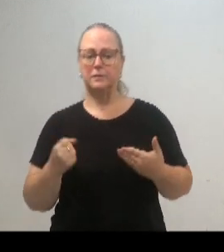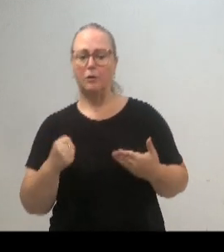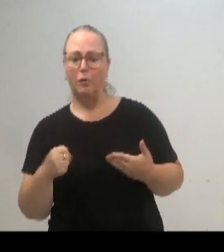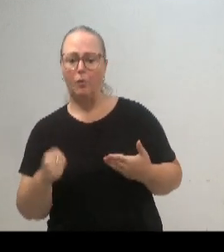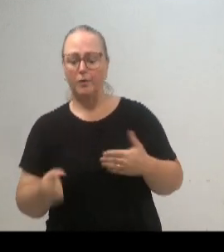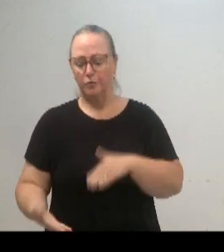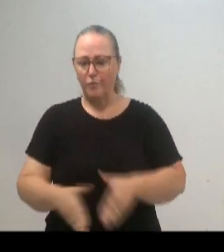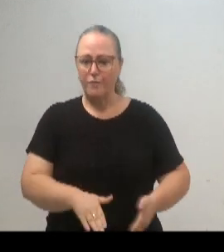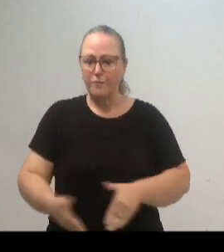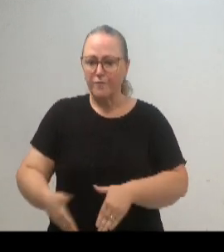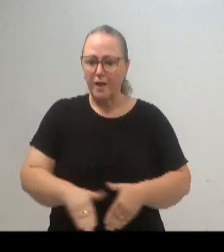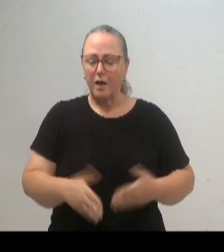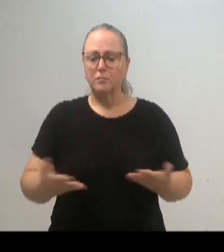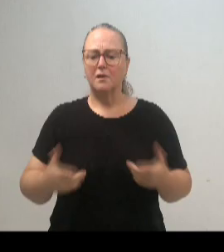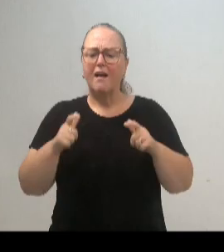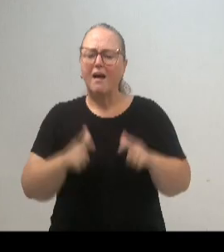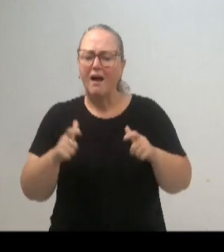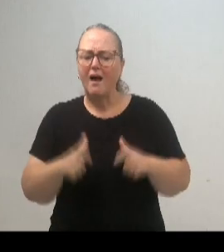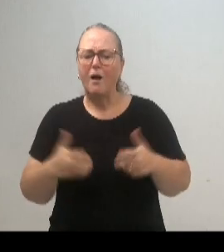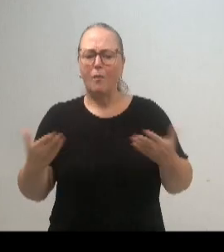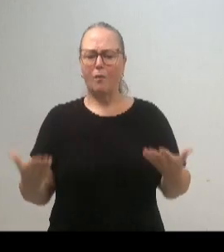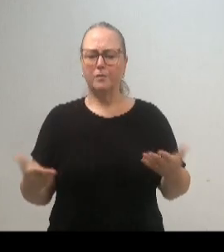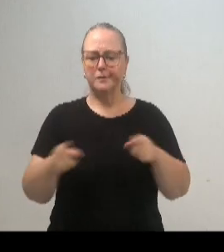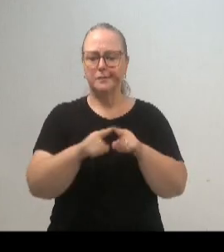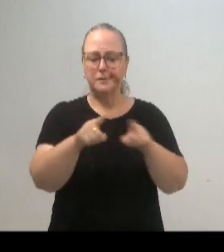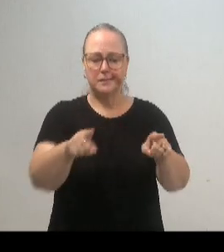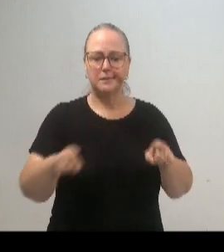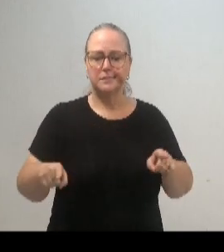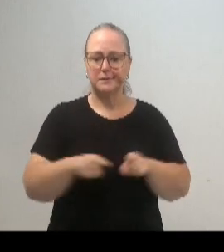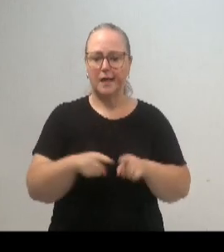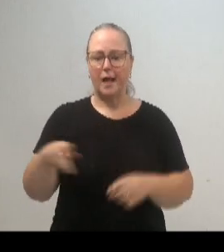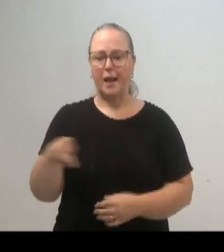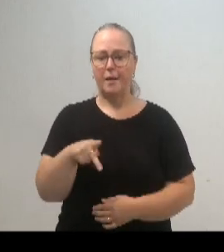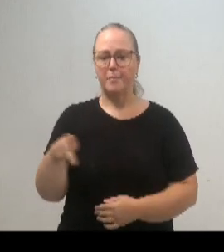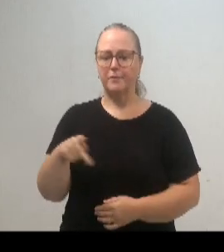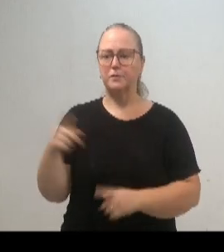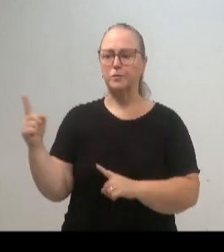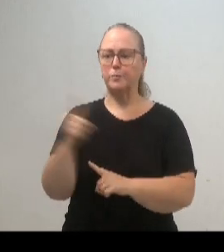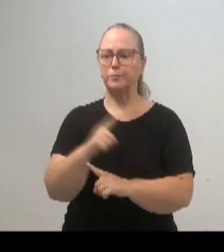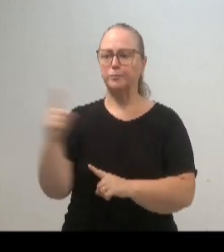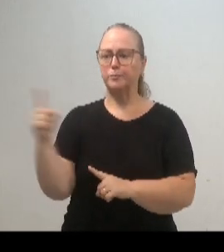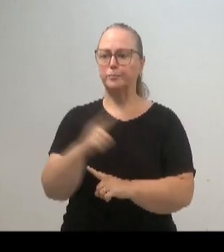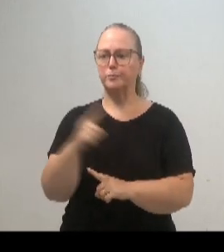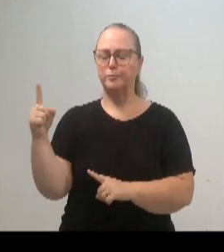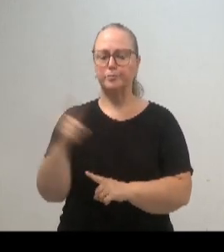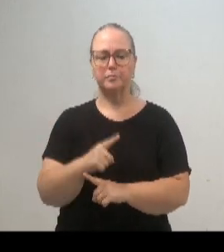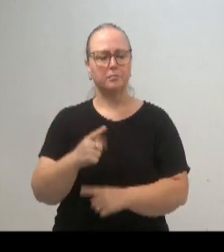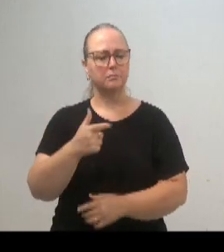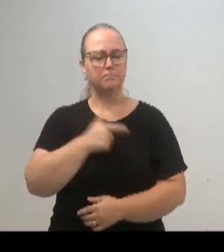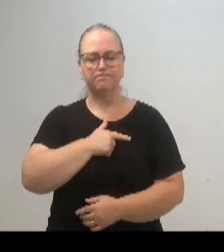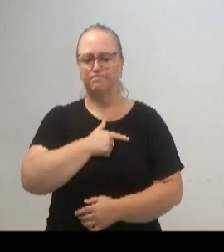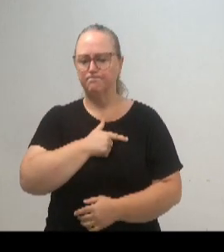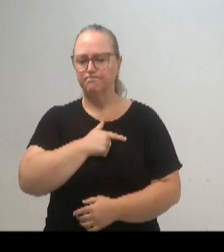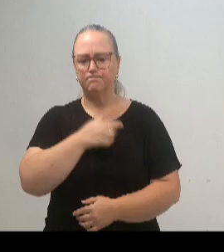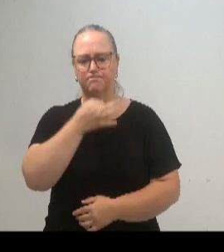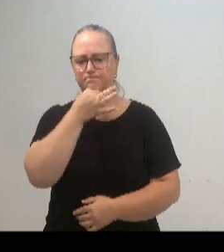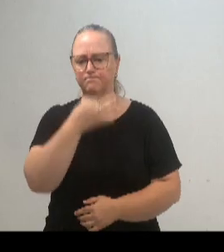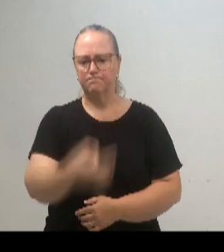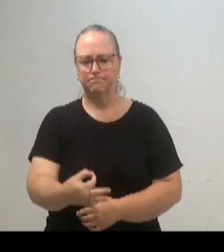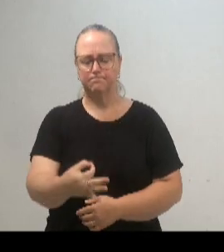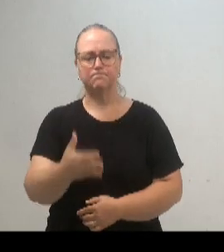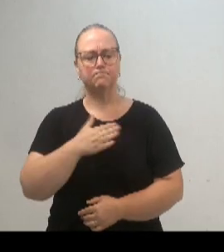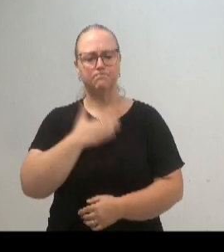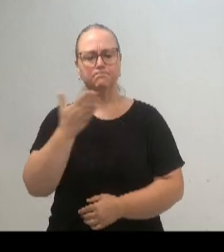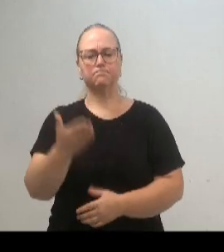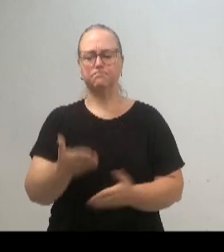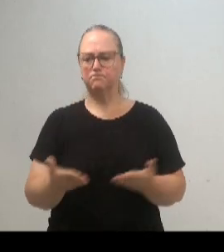fraldas e são trocadas em sala de professor, com entrada e saída de gente o tempo inteiro. E aqui me assusta